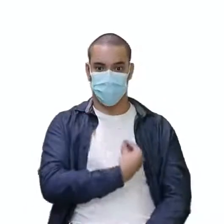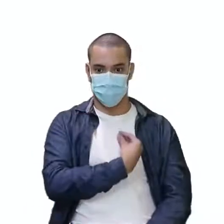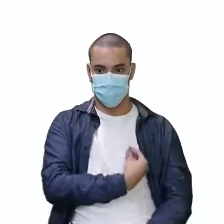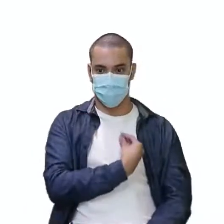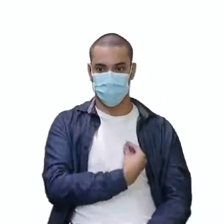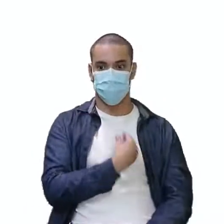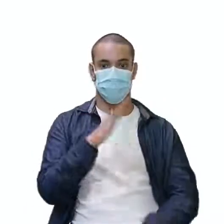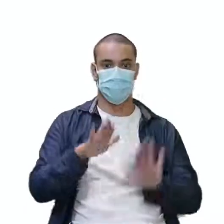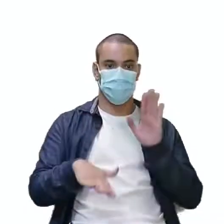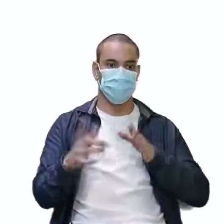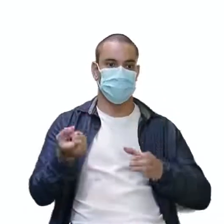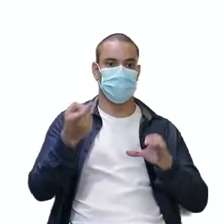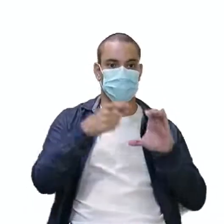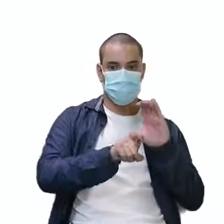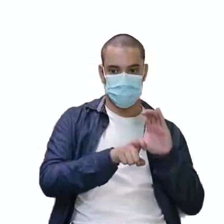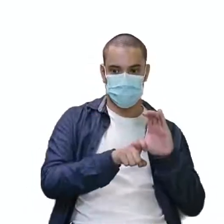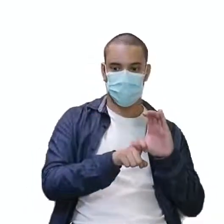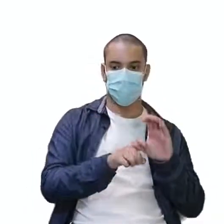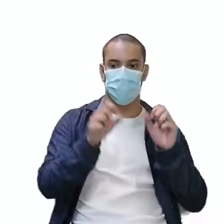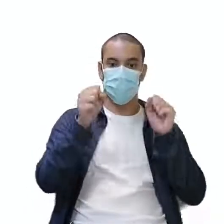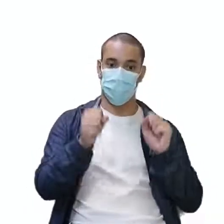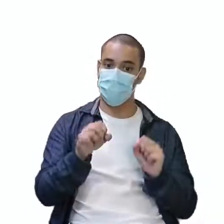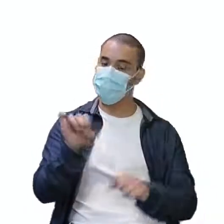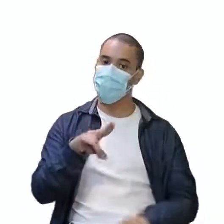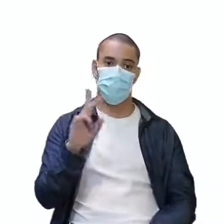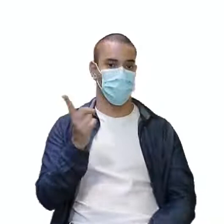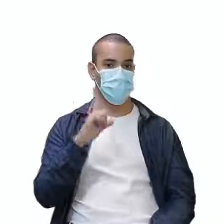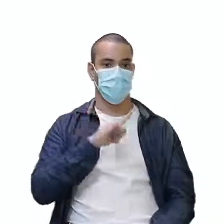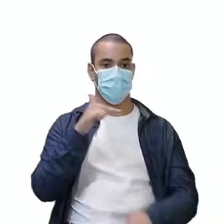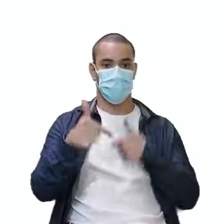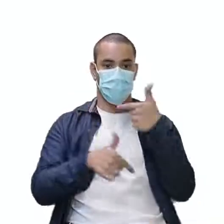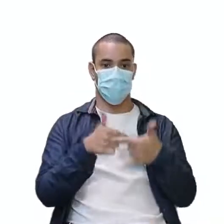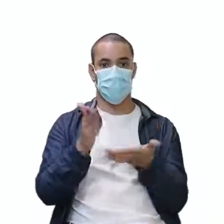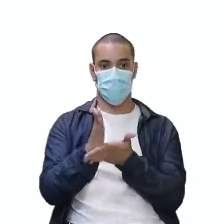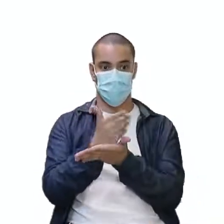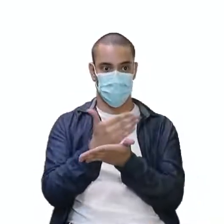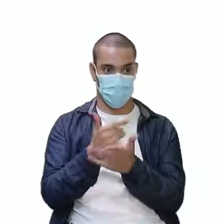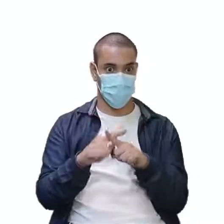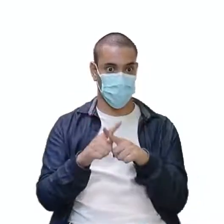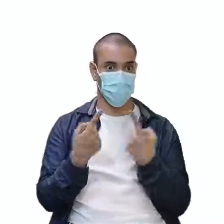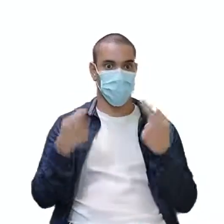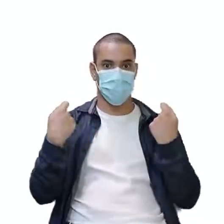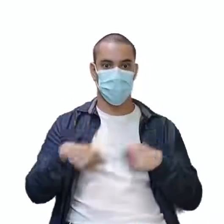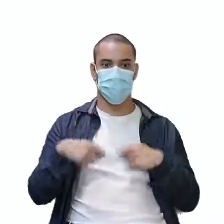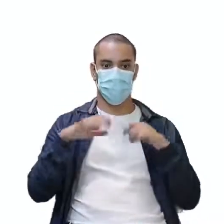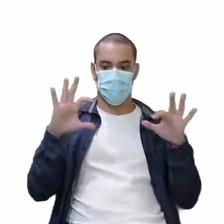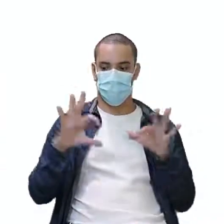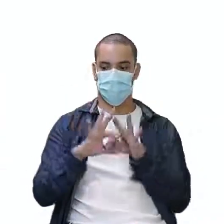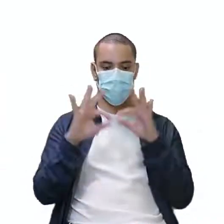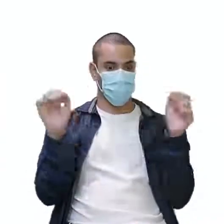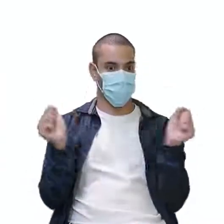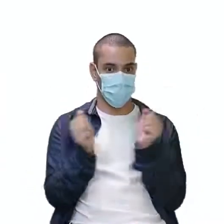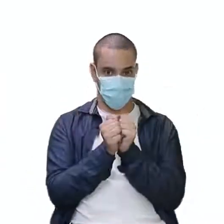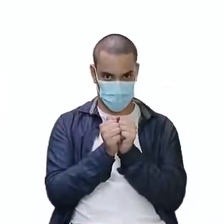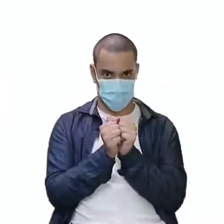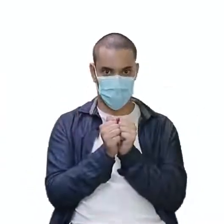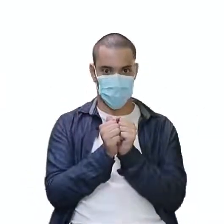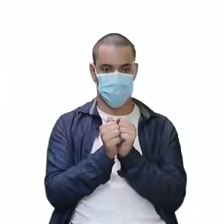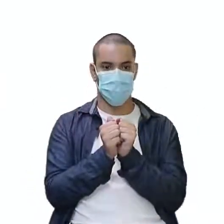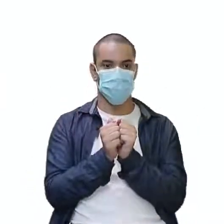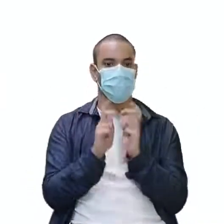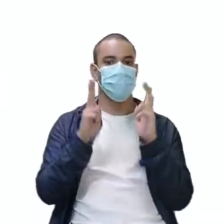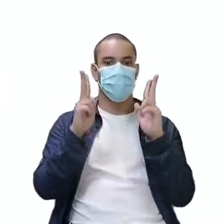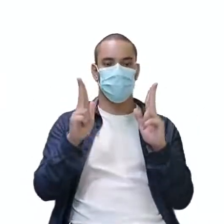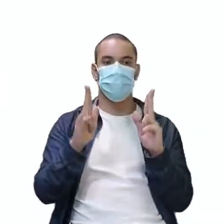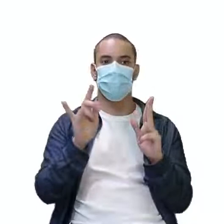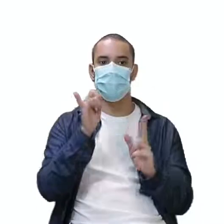uma certa dependência, podendo ou não ter divisão de trabalho, mas eles precisam estar ali unidos, tá? Como a gente tem